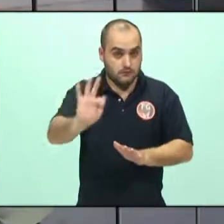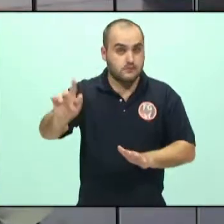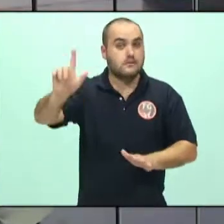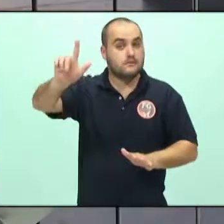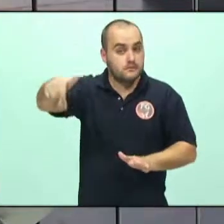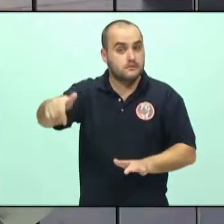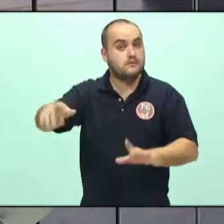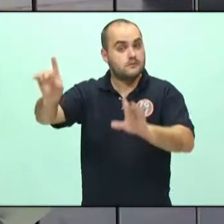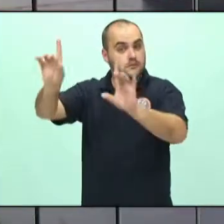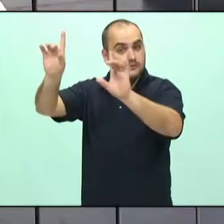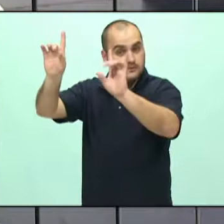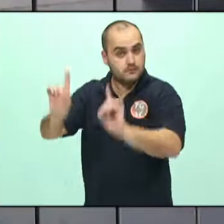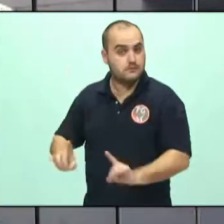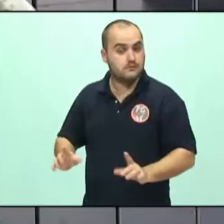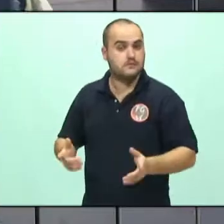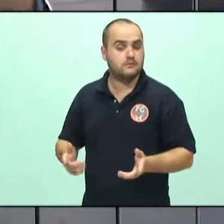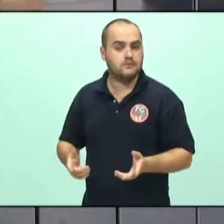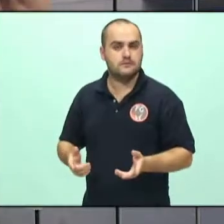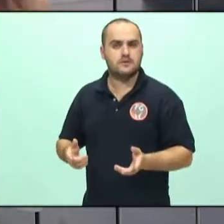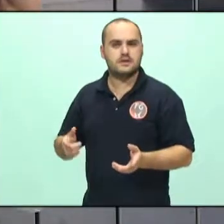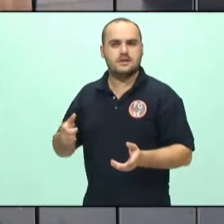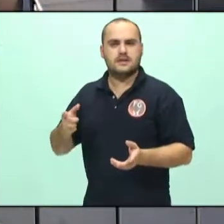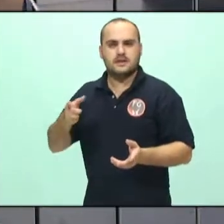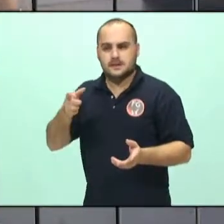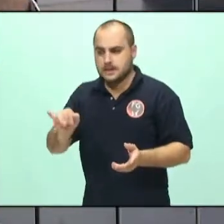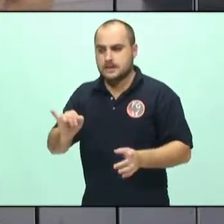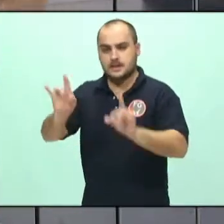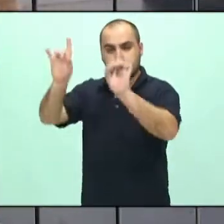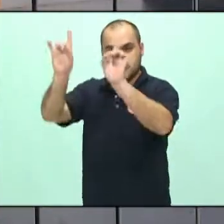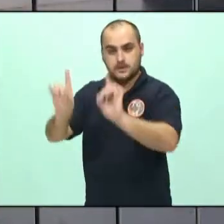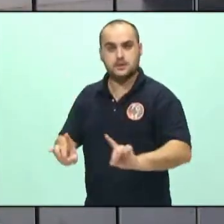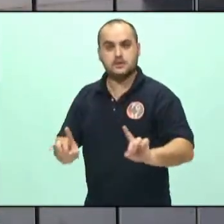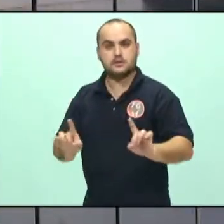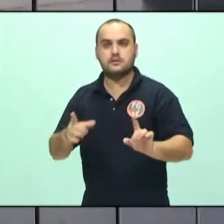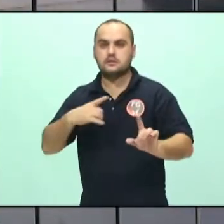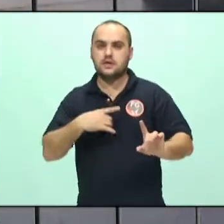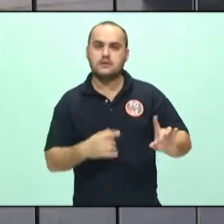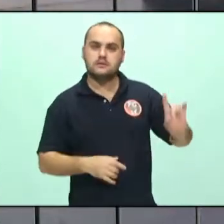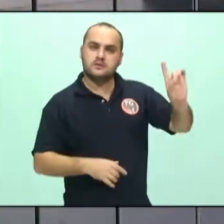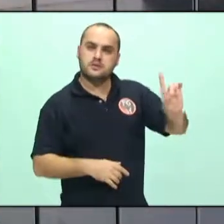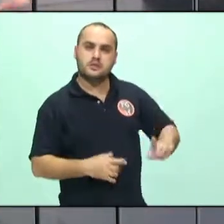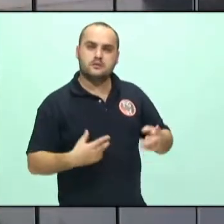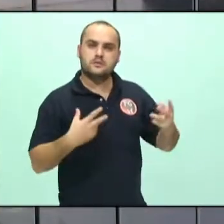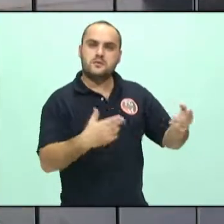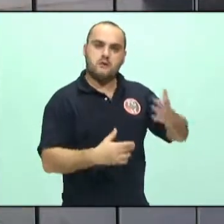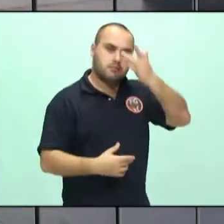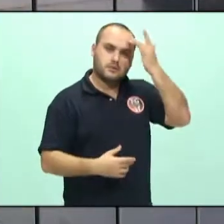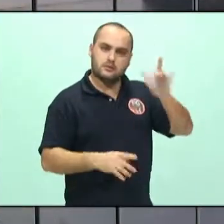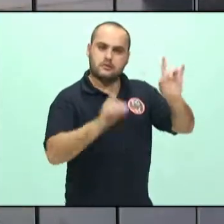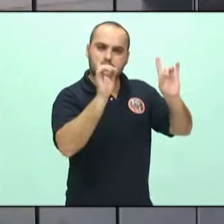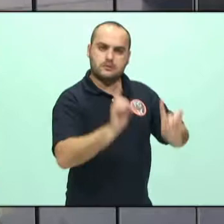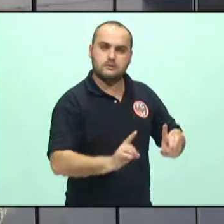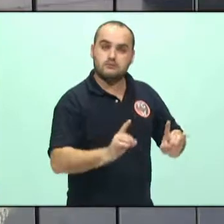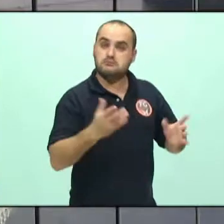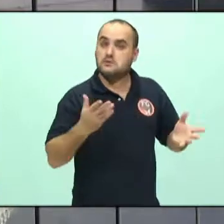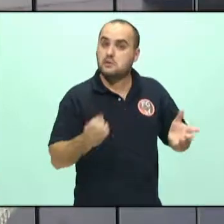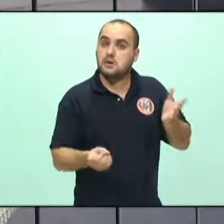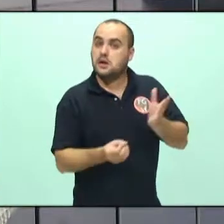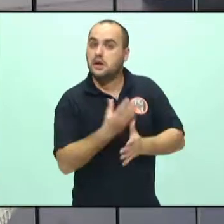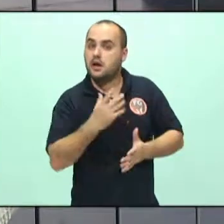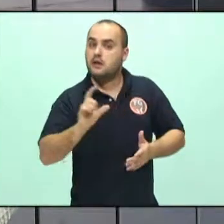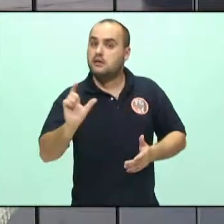deficiência. Se é excluso como deficiência, ele tem os mesmos direitos que um deficiente. Eu disse, então vamos fazer a carteirinha do